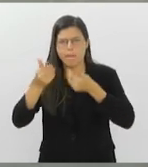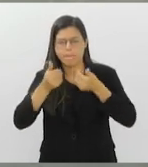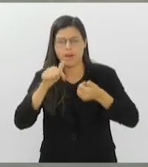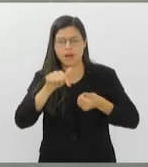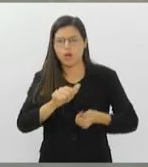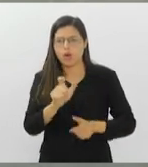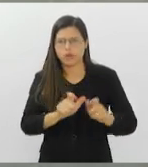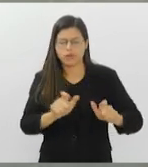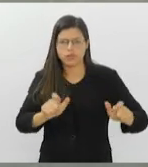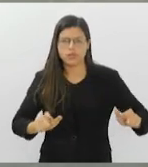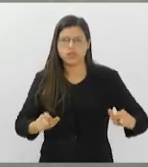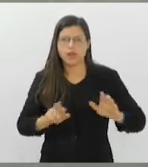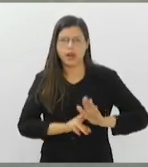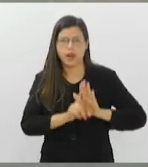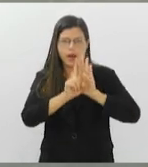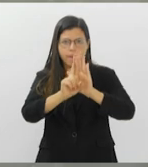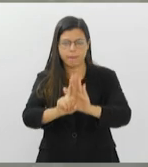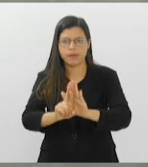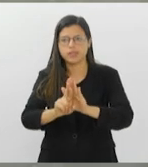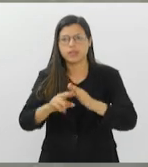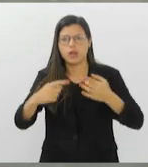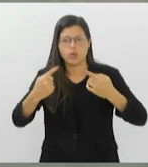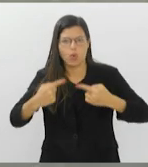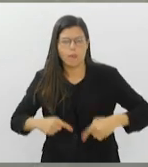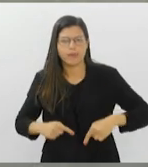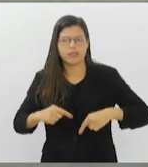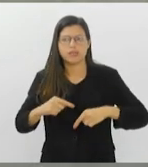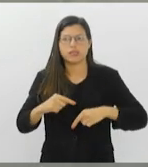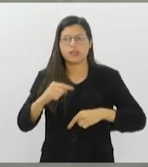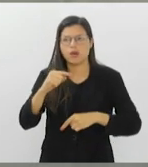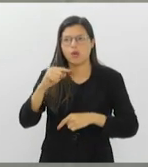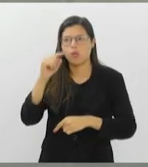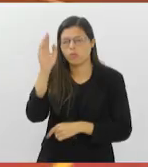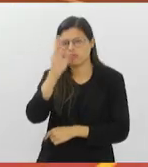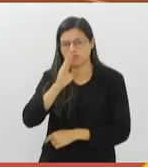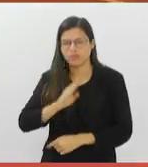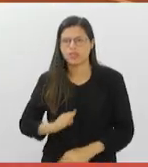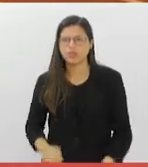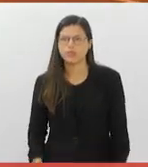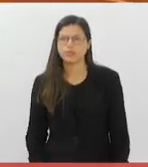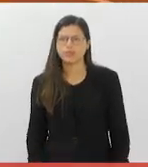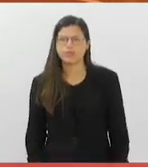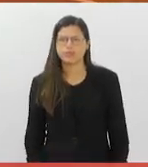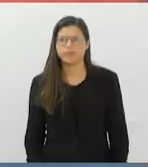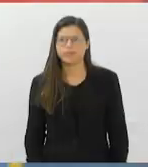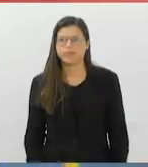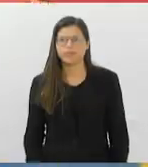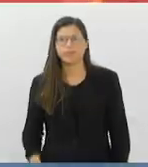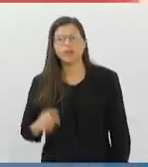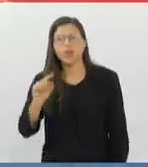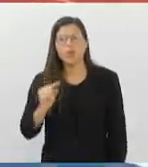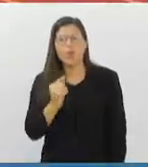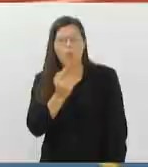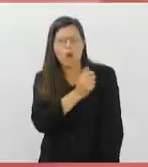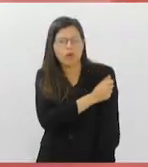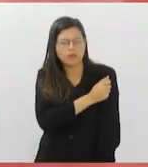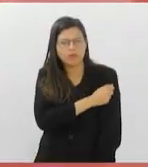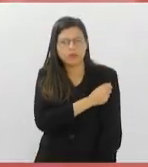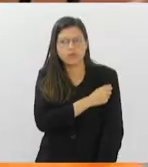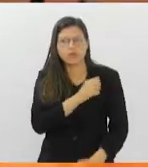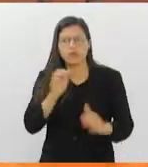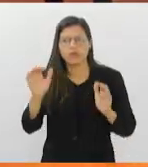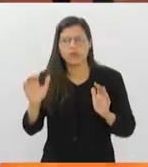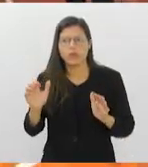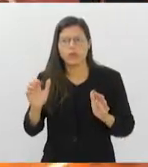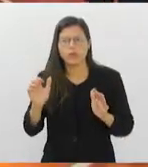Estado e representar a gente lá fora nas competições nacionais, os JEBs e os Jogos da Juventude. Um desses estudantes e um exemplo inspirador